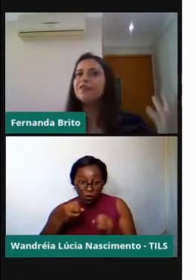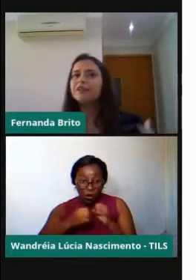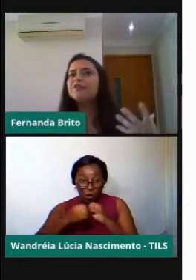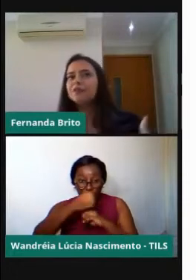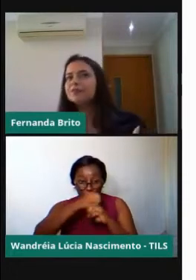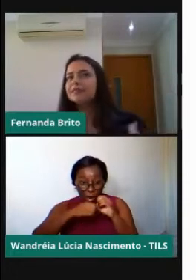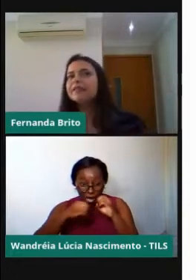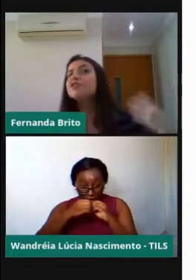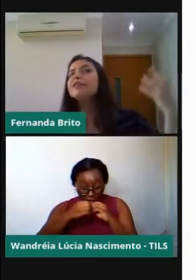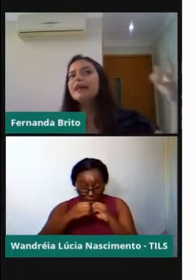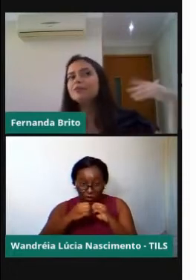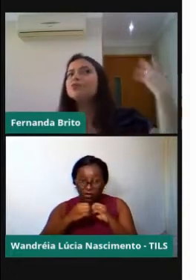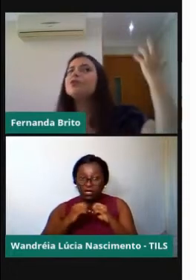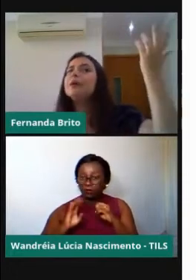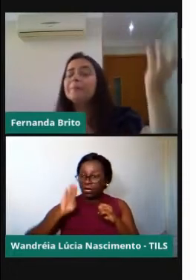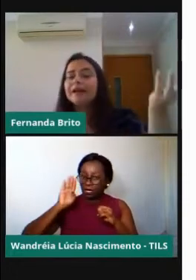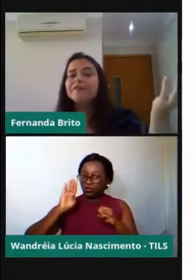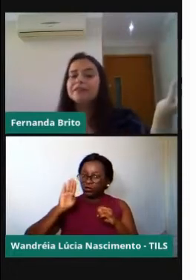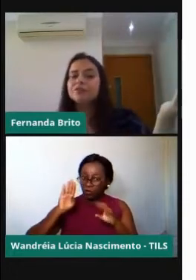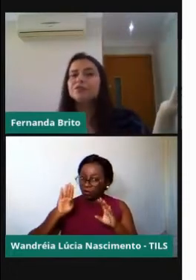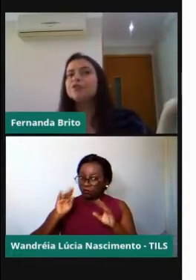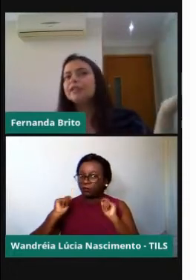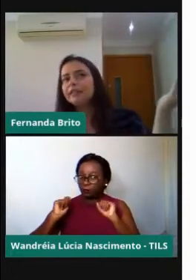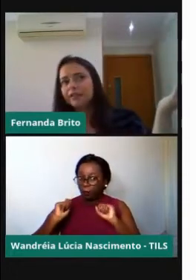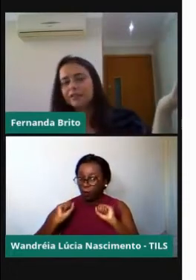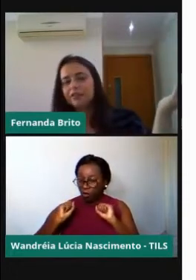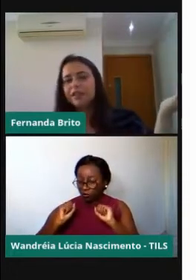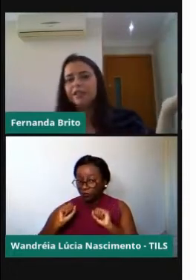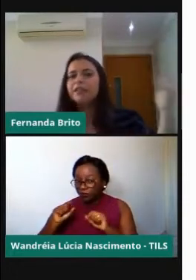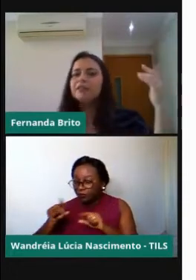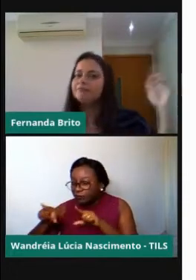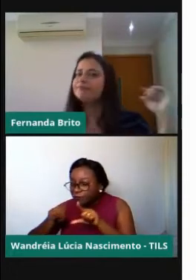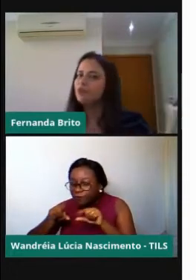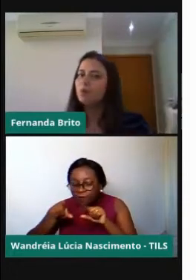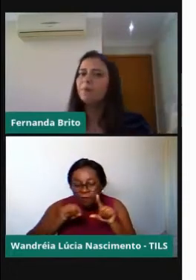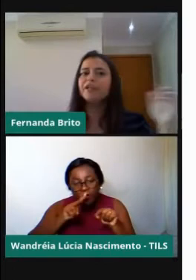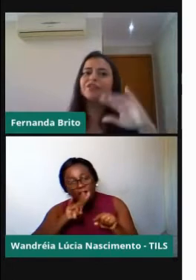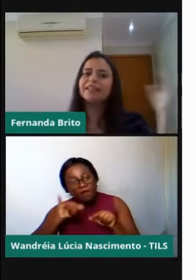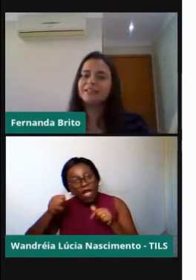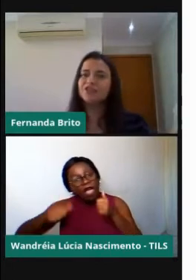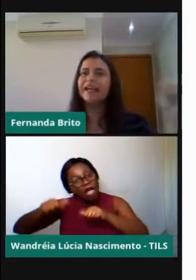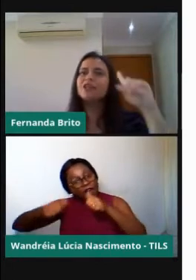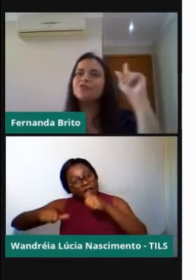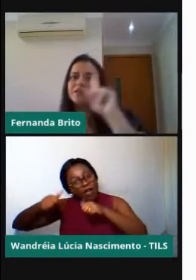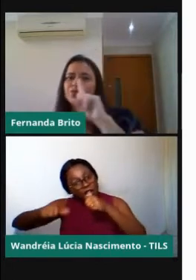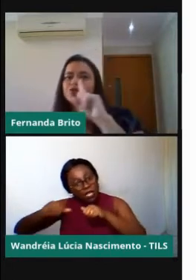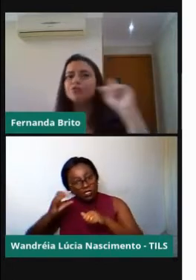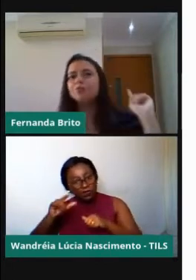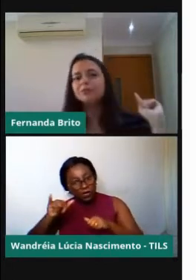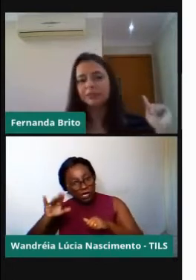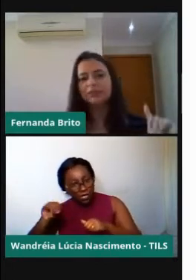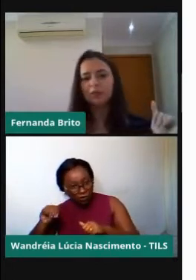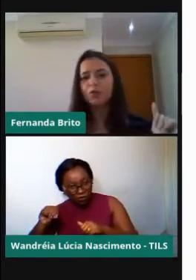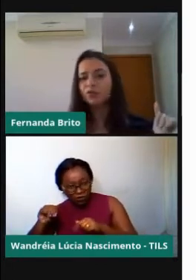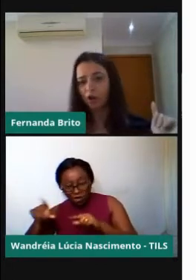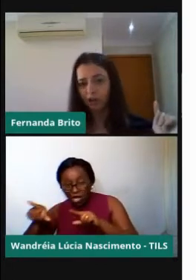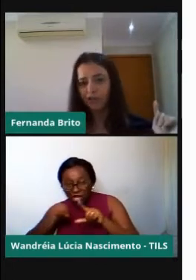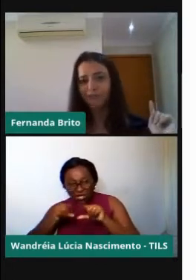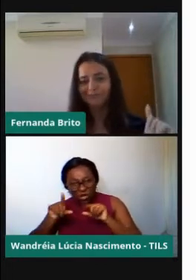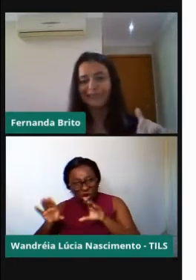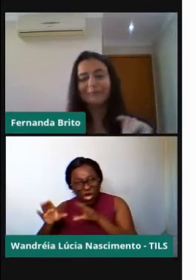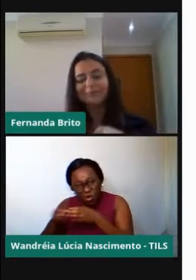10, de fato, vão ser candidatos para avaliações clínicas. E, normalmente, dessas 10, vai surgir uma